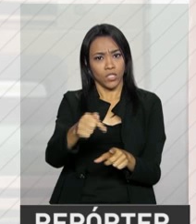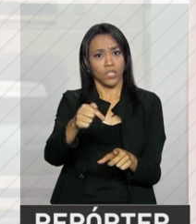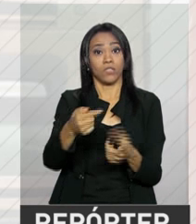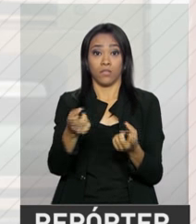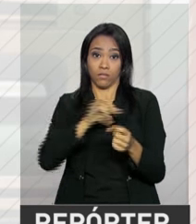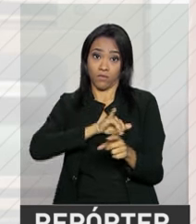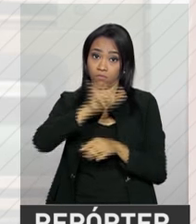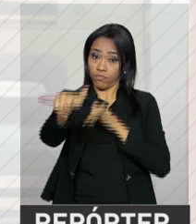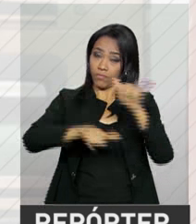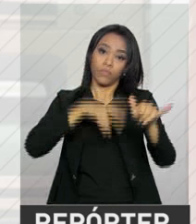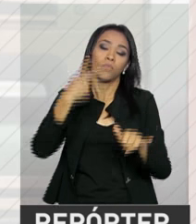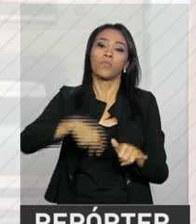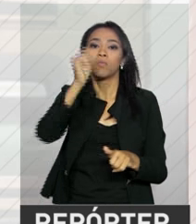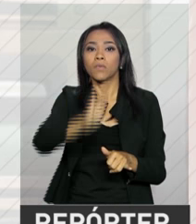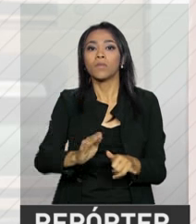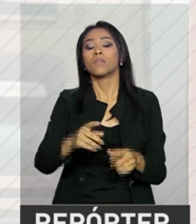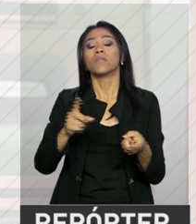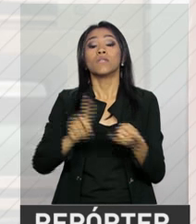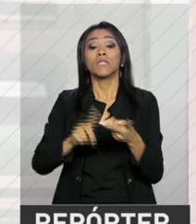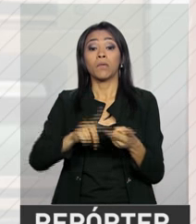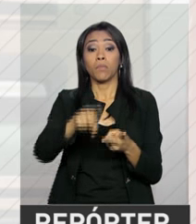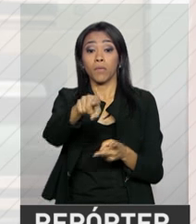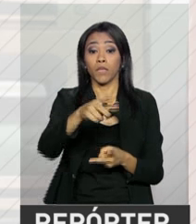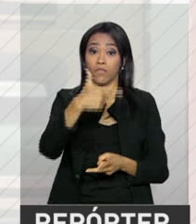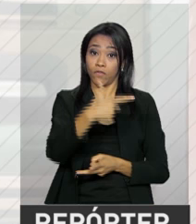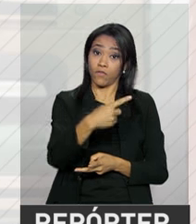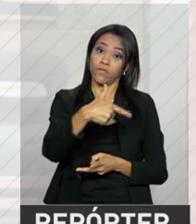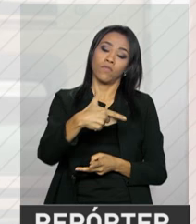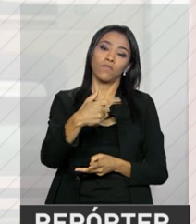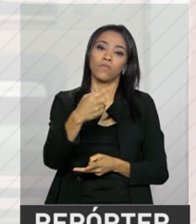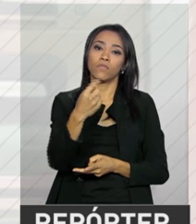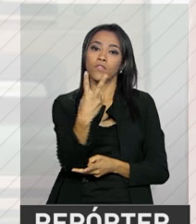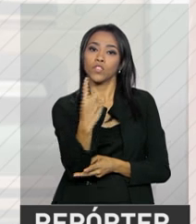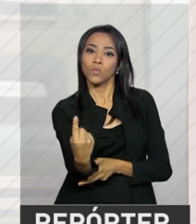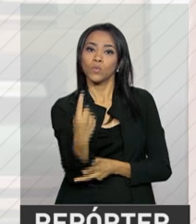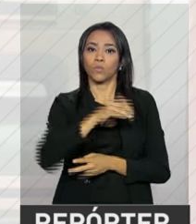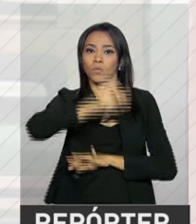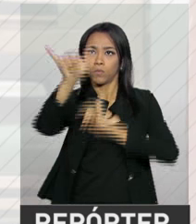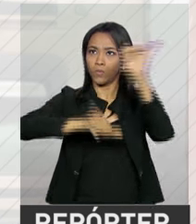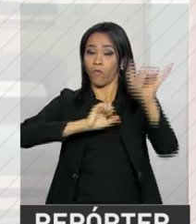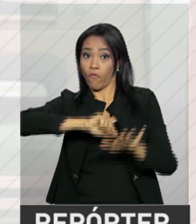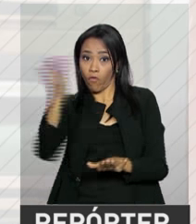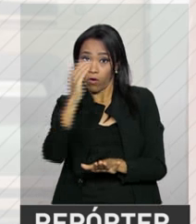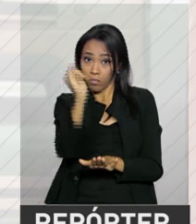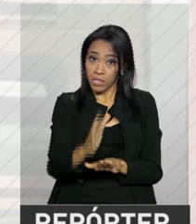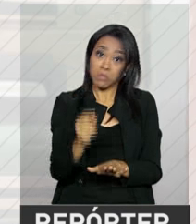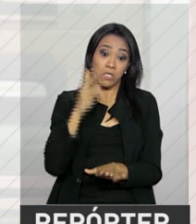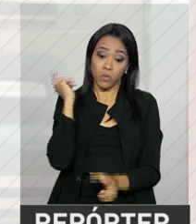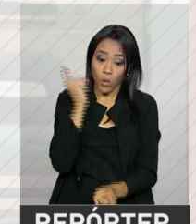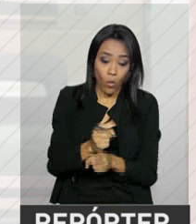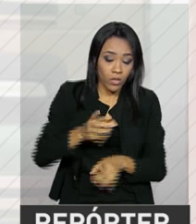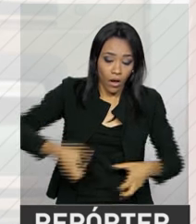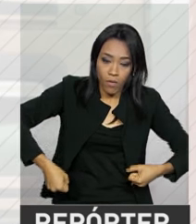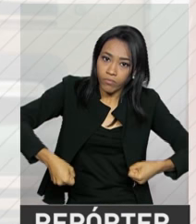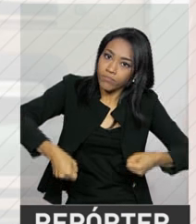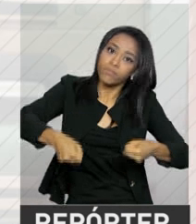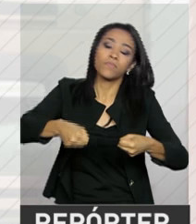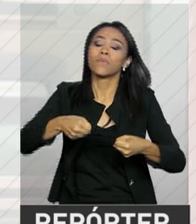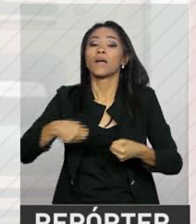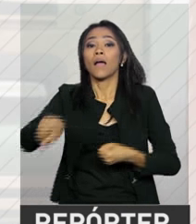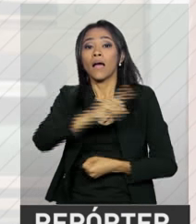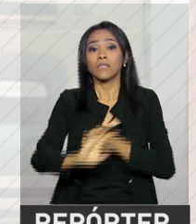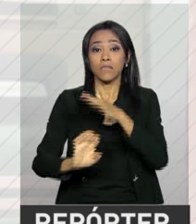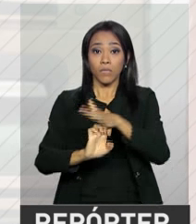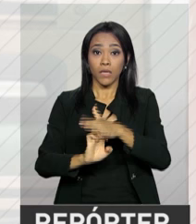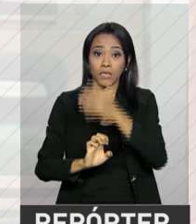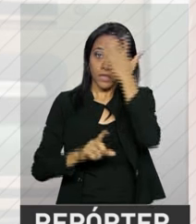domésticos e para 21 dias em voos internacionais após esse prazo se a bagagem não for localizada as empresas aéreas terão no